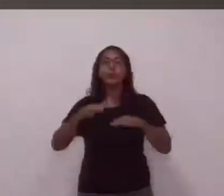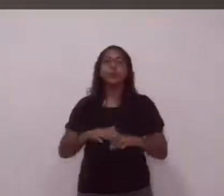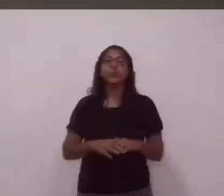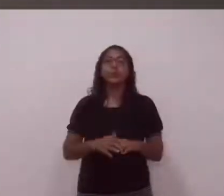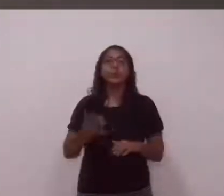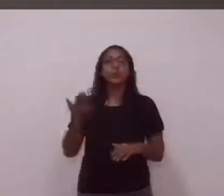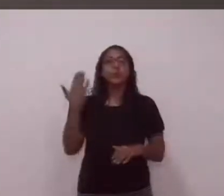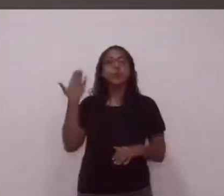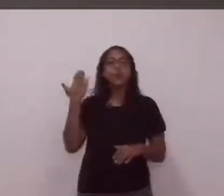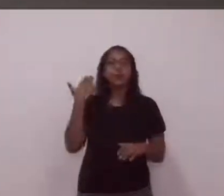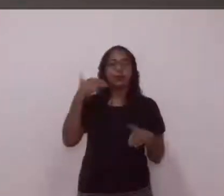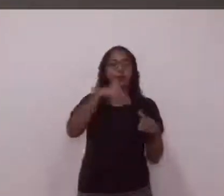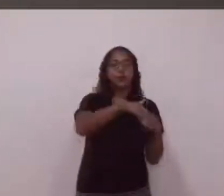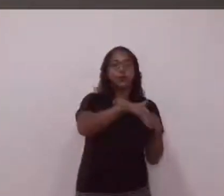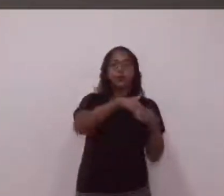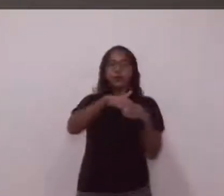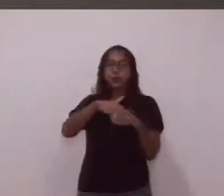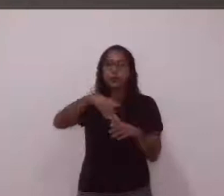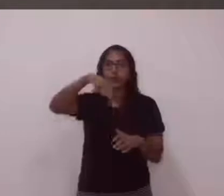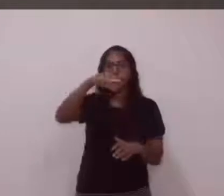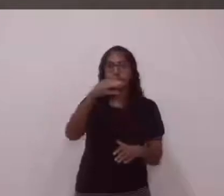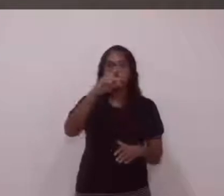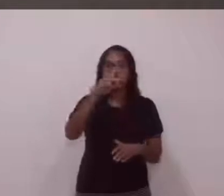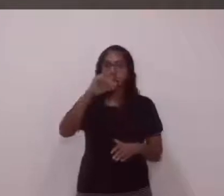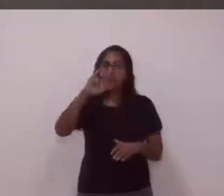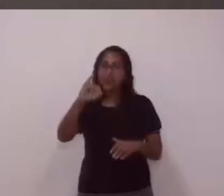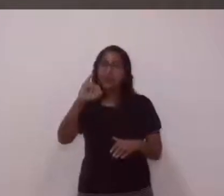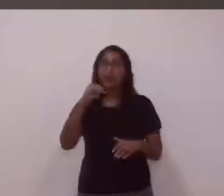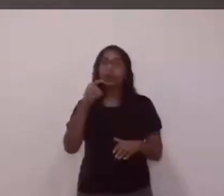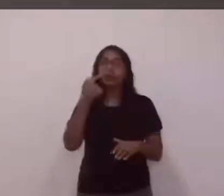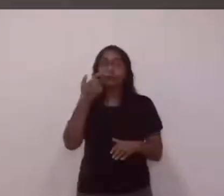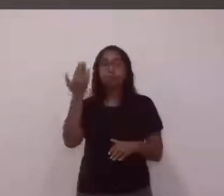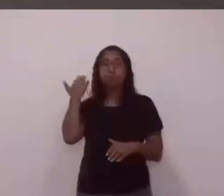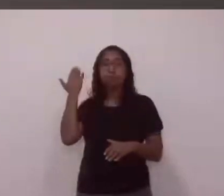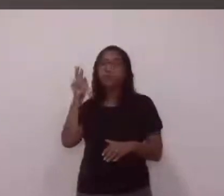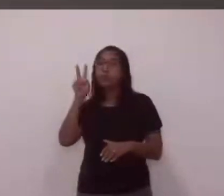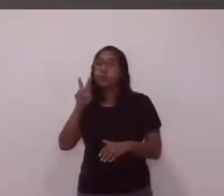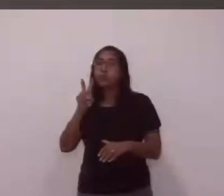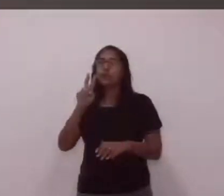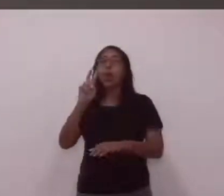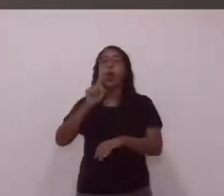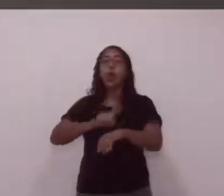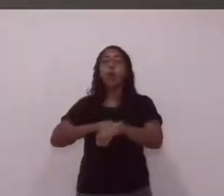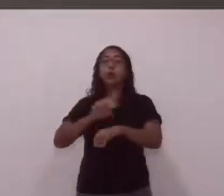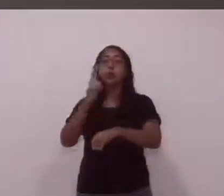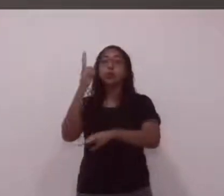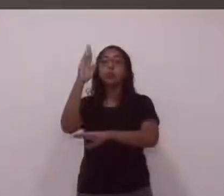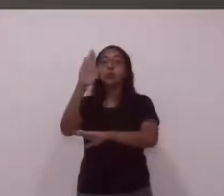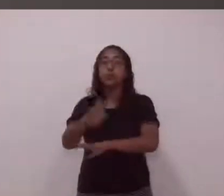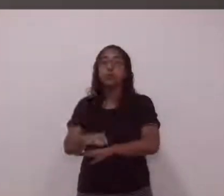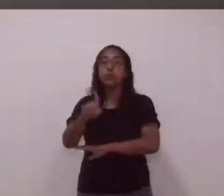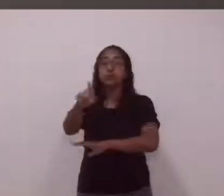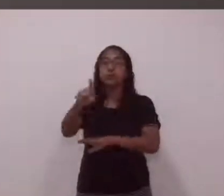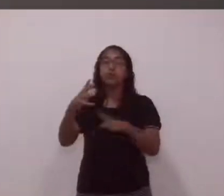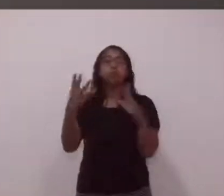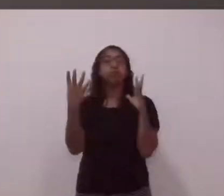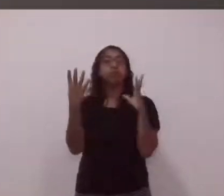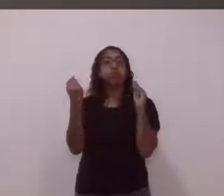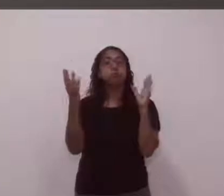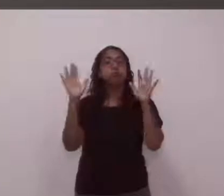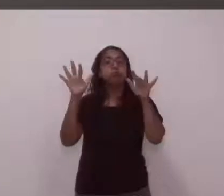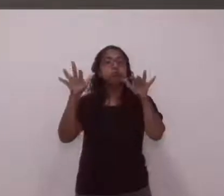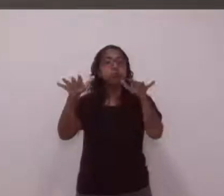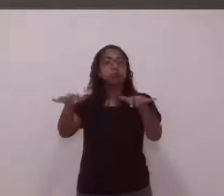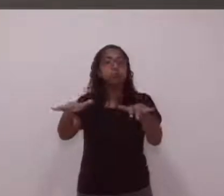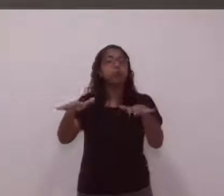comissão processante aqui vereador Ana eu vi essa câmara cheia do mesmo jeito às duas horas da tarde a casa é do povo e ela tem que